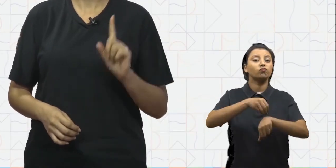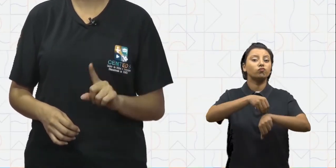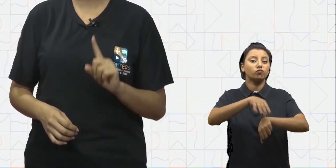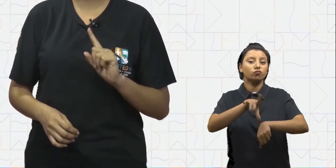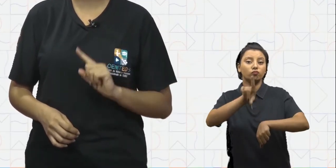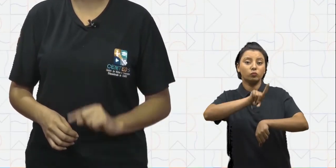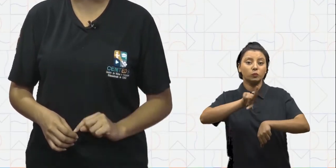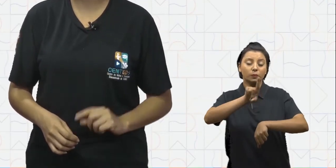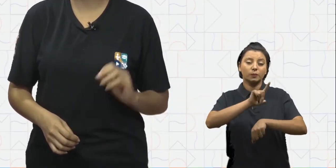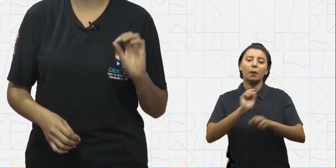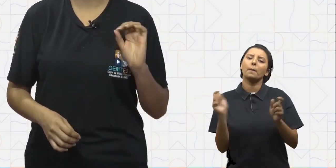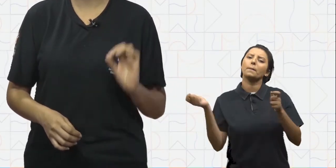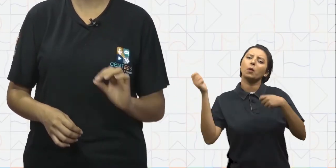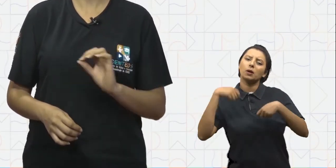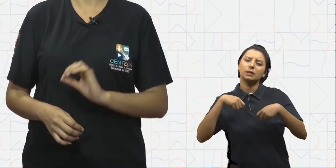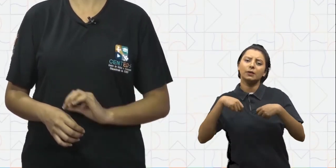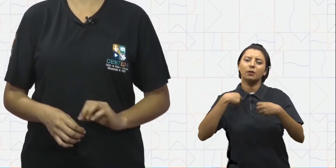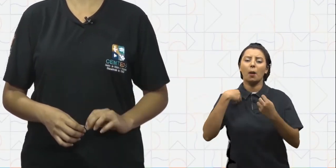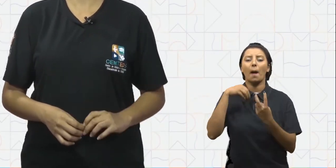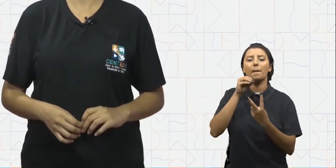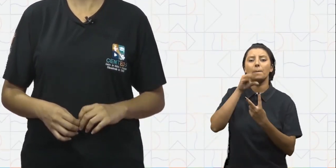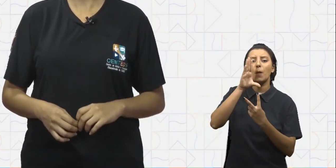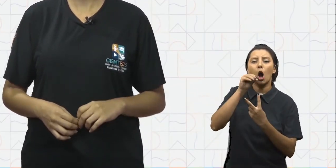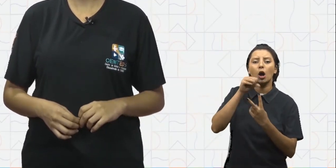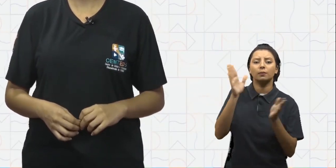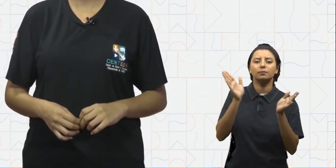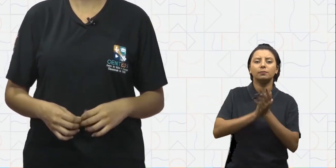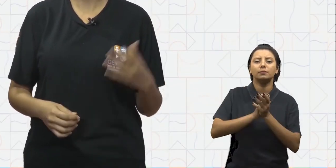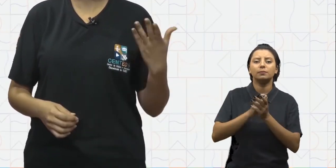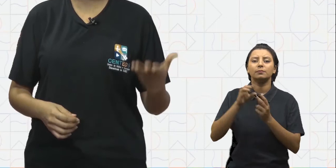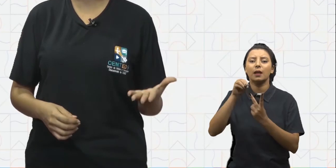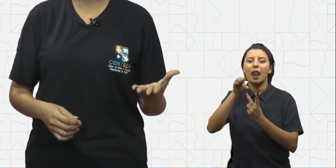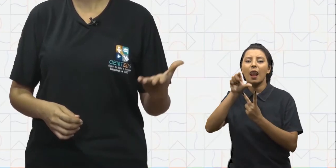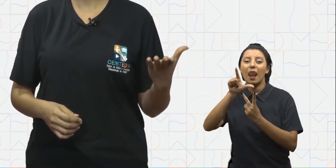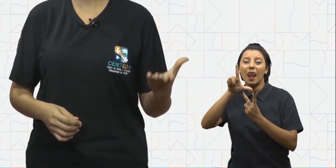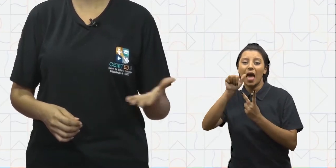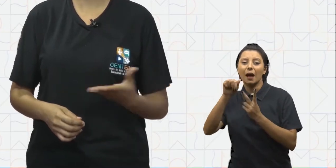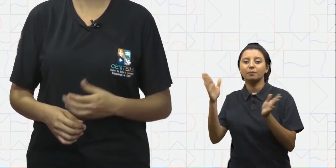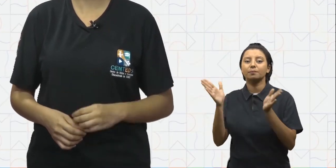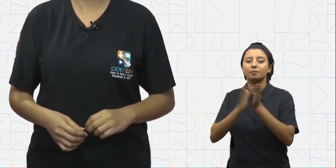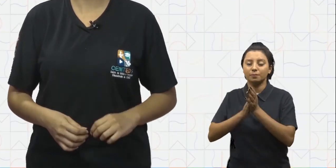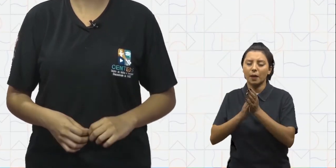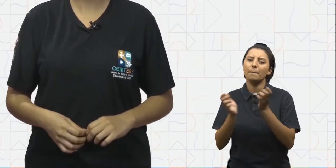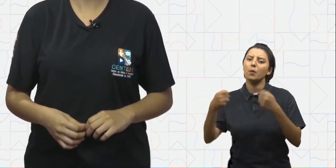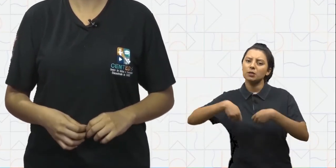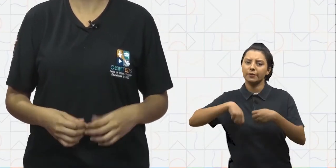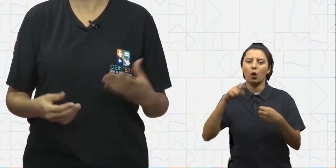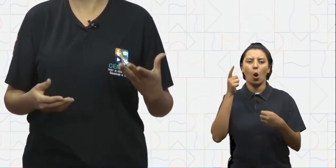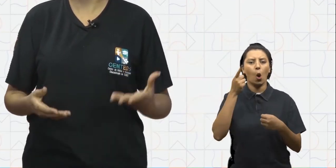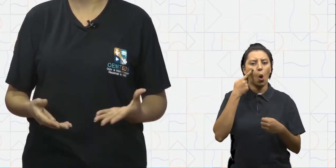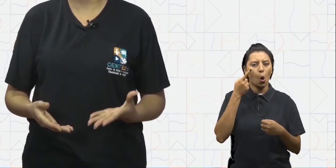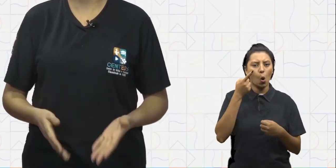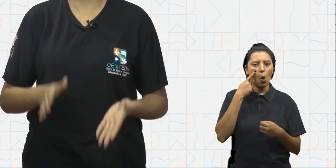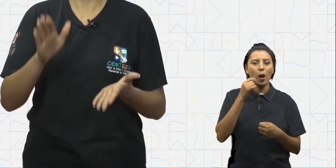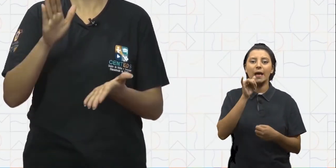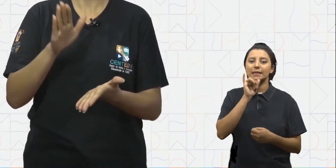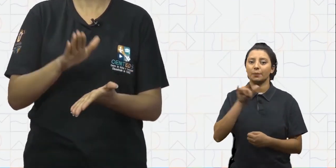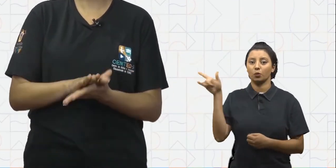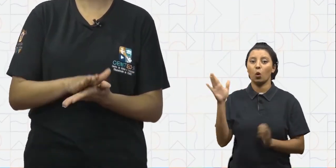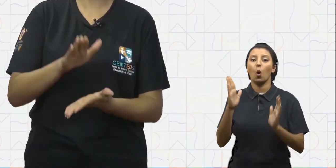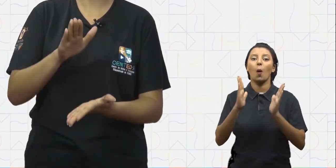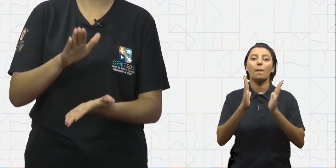é: bata palmas a cada vez que você abrir a boca. Assim, você consegue contar melhor com a